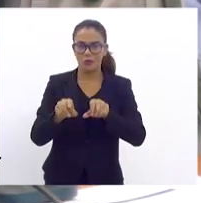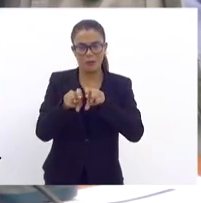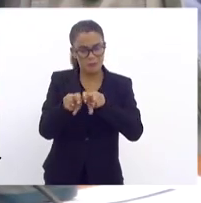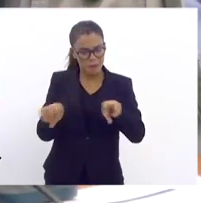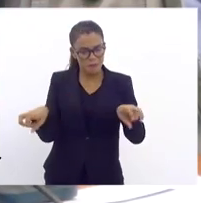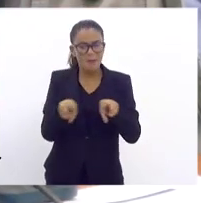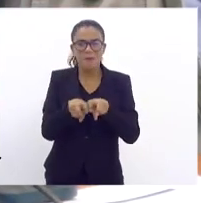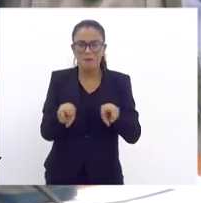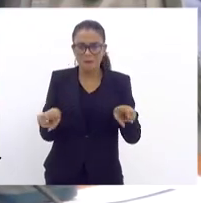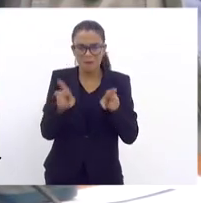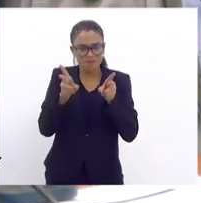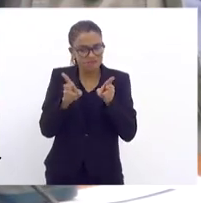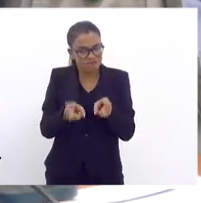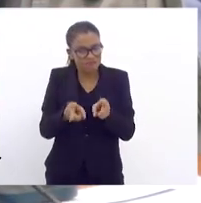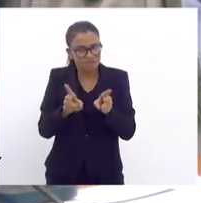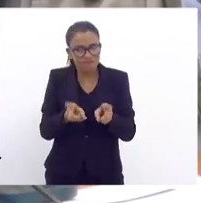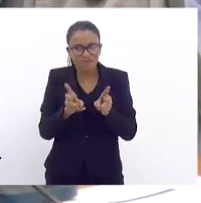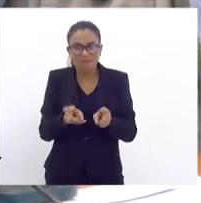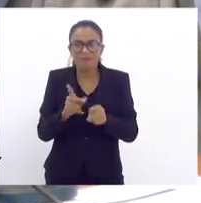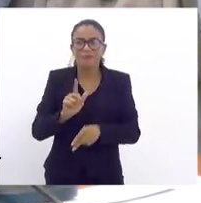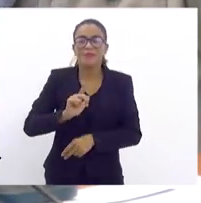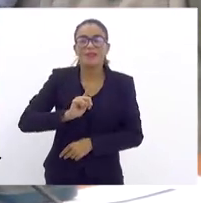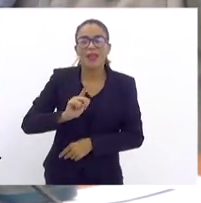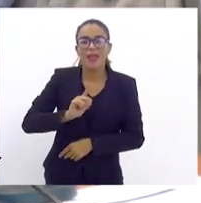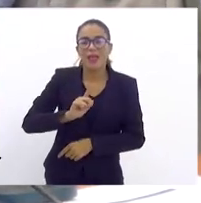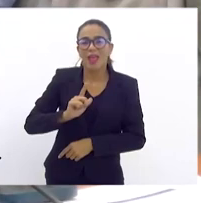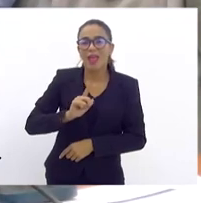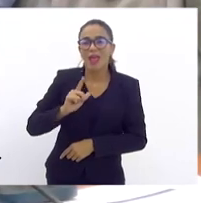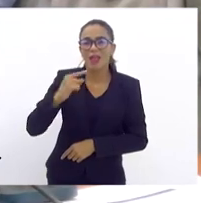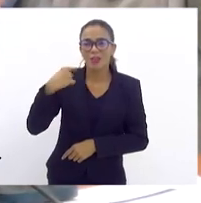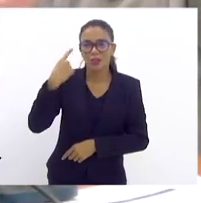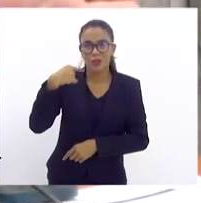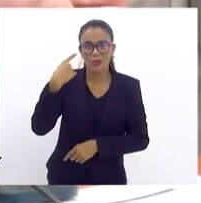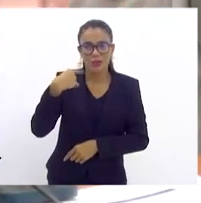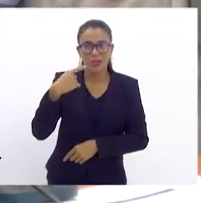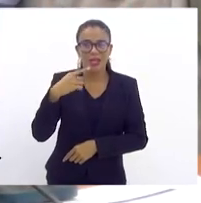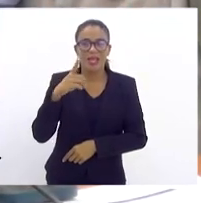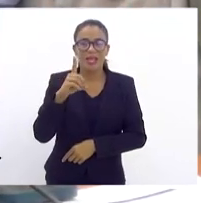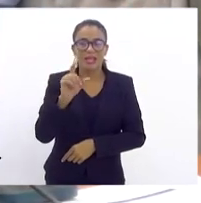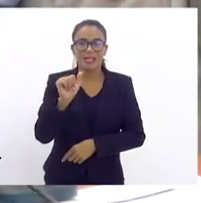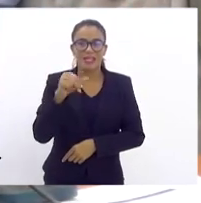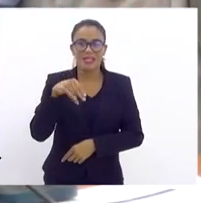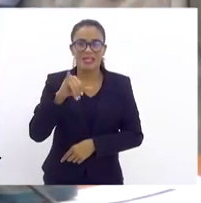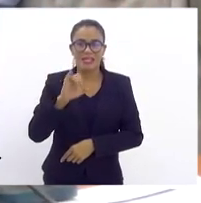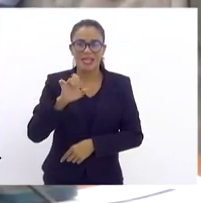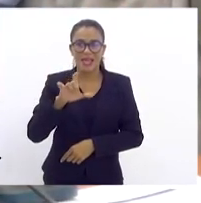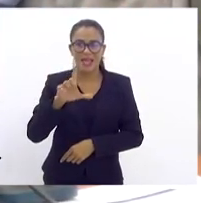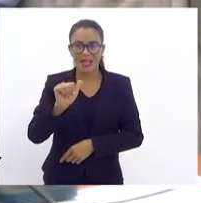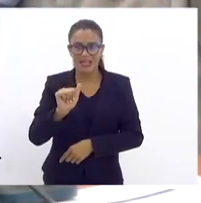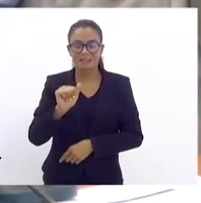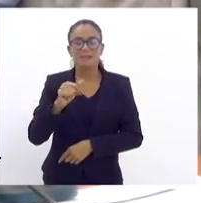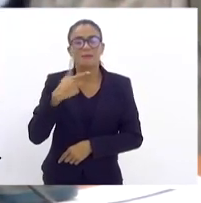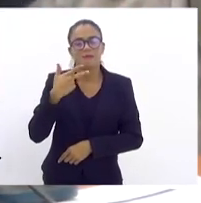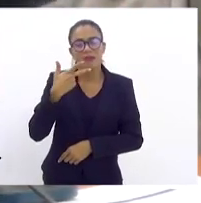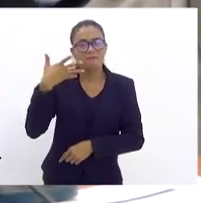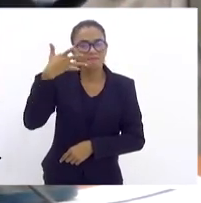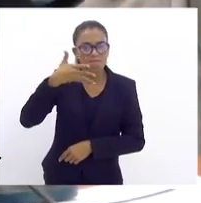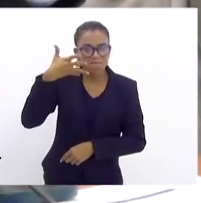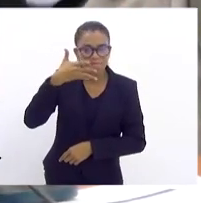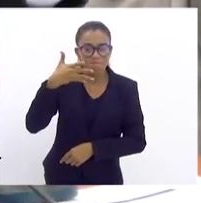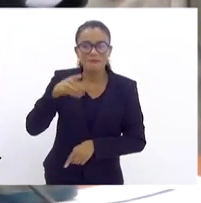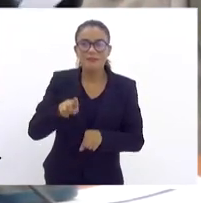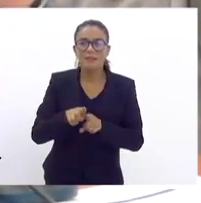né temos ainda a doutora Gabriela Benevides que vai nos dar também uma palavra e o nosso querido